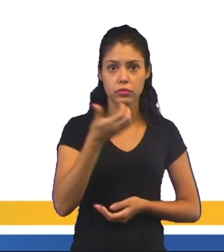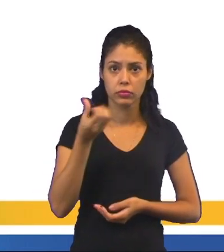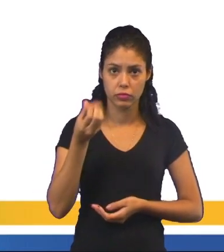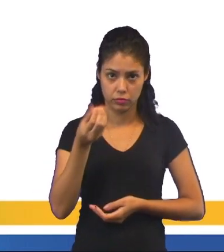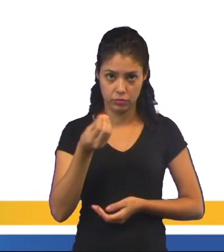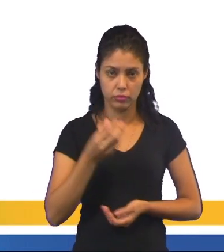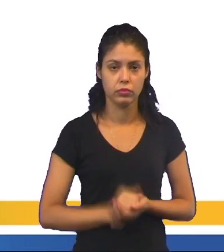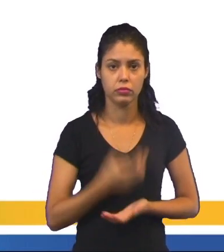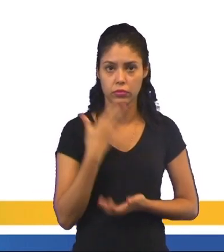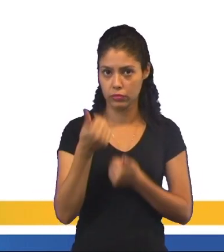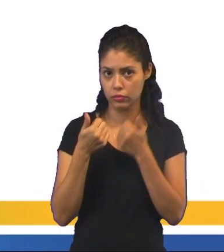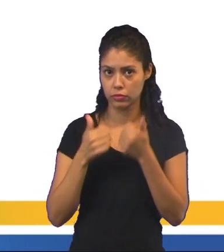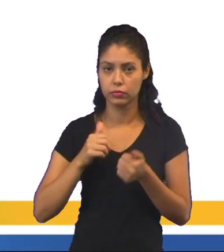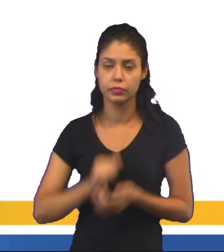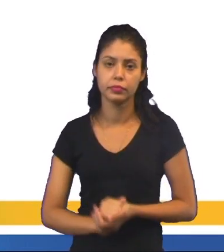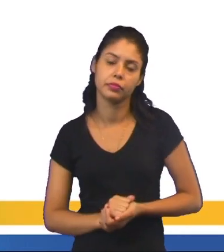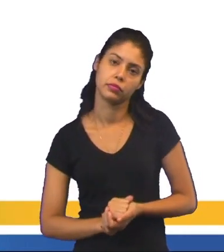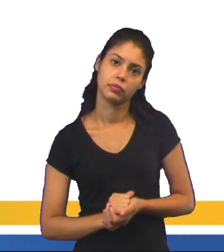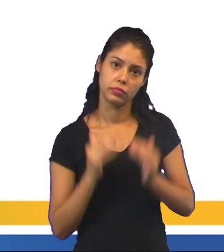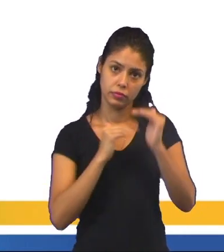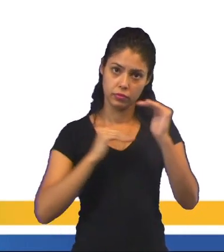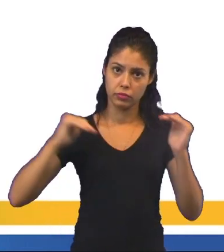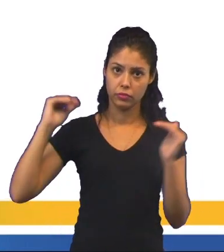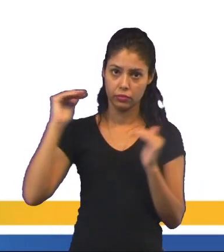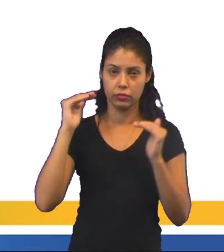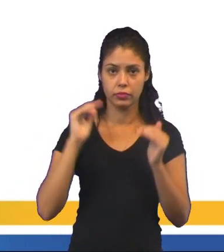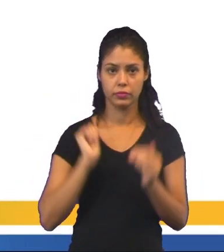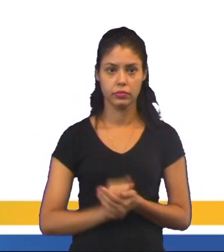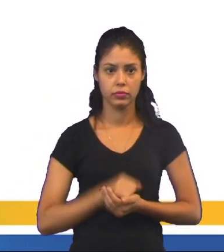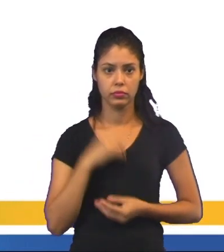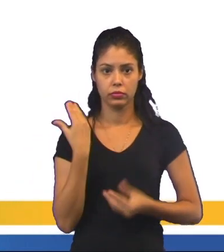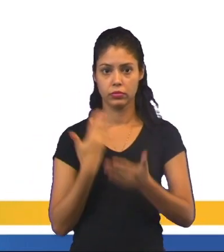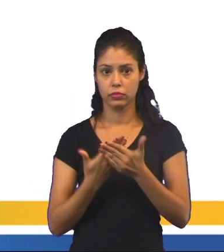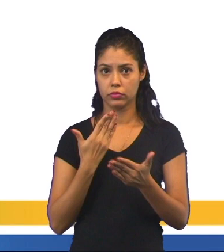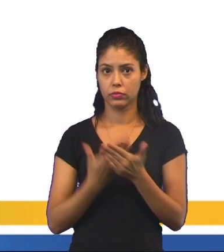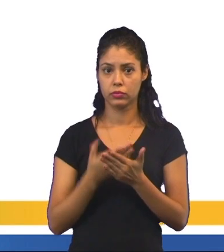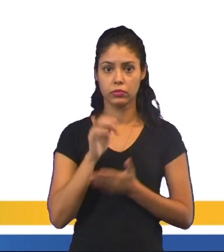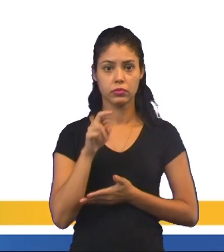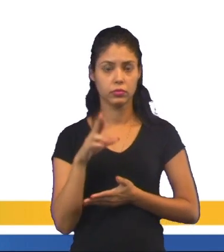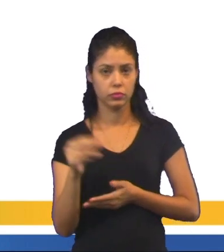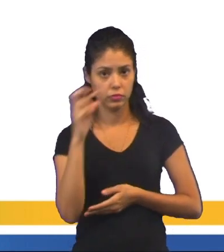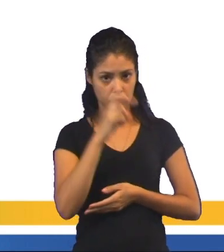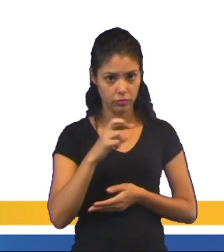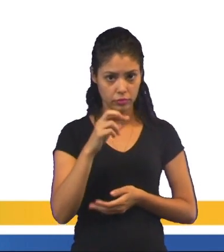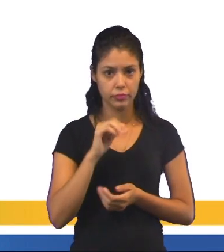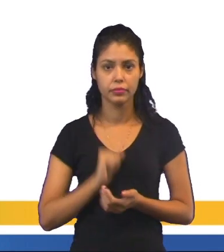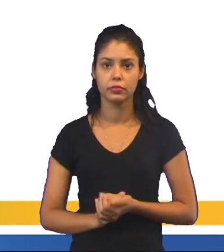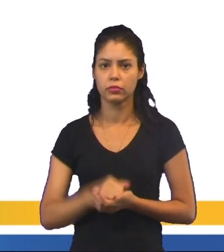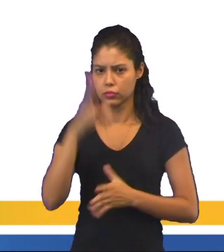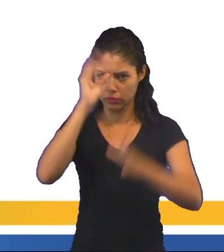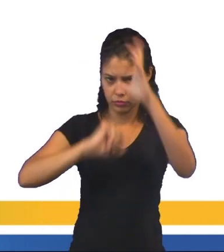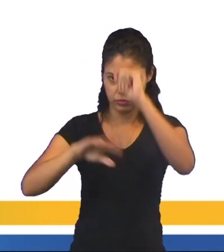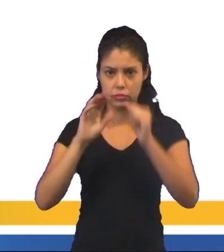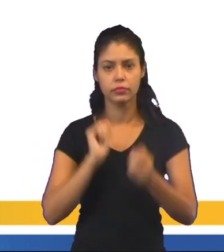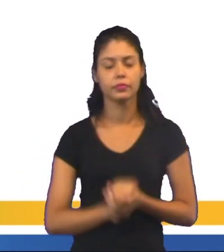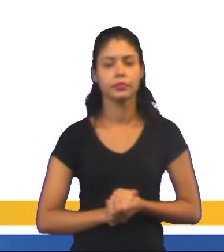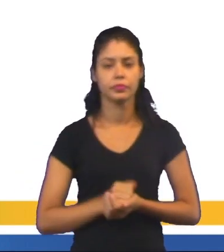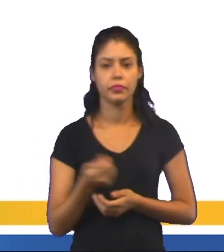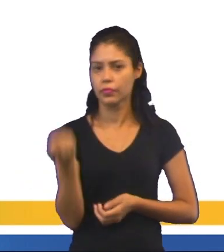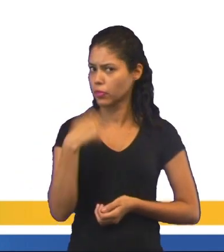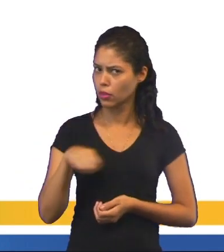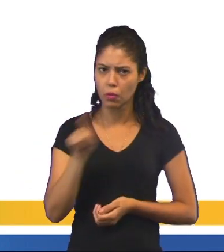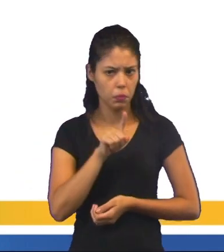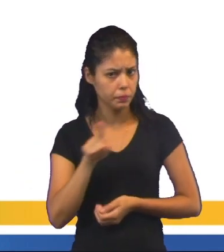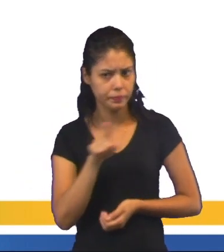160 Tá então vamos começar lá em cima como estudo da Diagonal analítica tá aprendemos